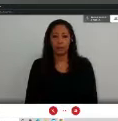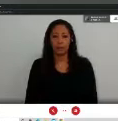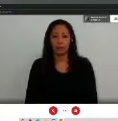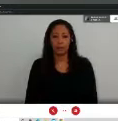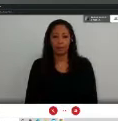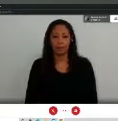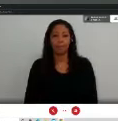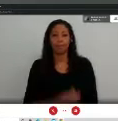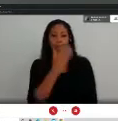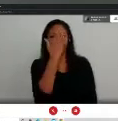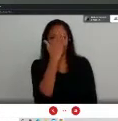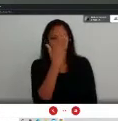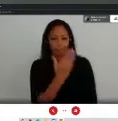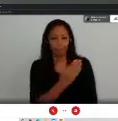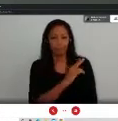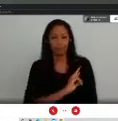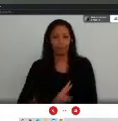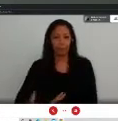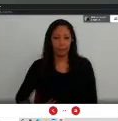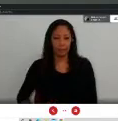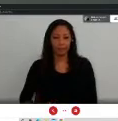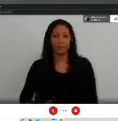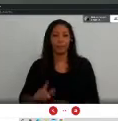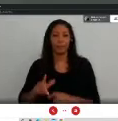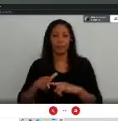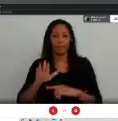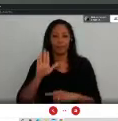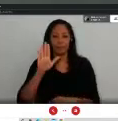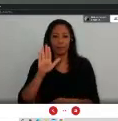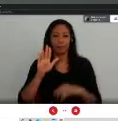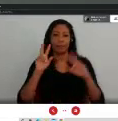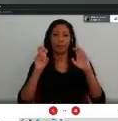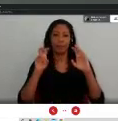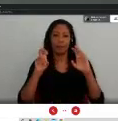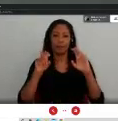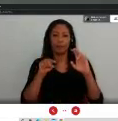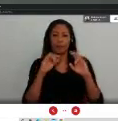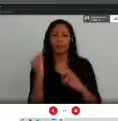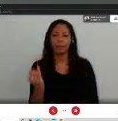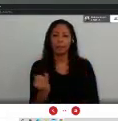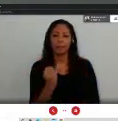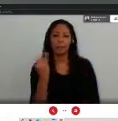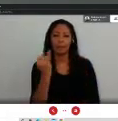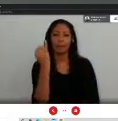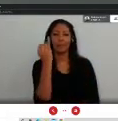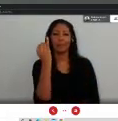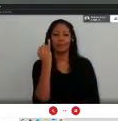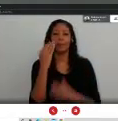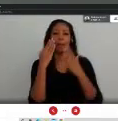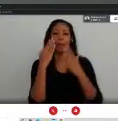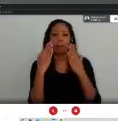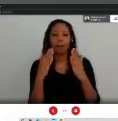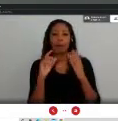Obrigado, vereador, pela parte. É um tema importante, mostra que todos os vereadores dessa casa estão